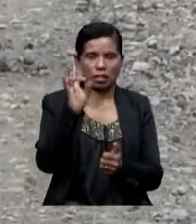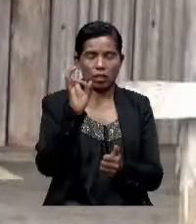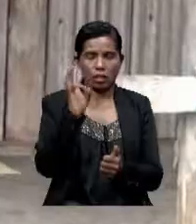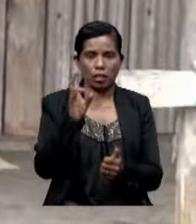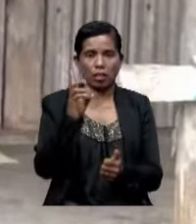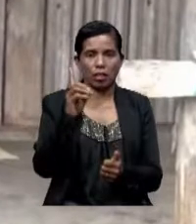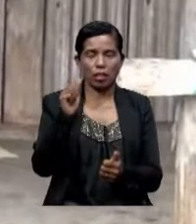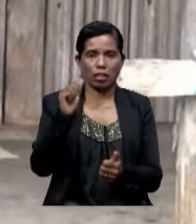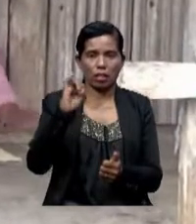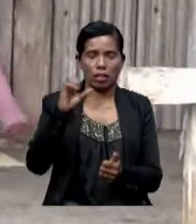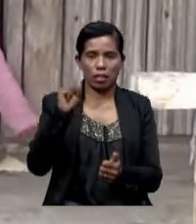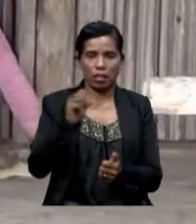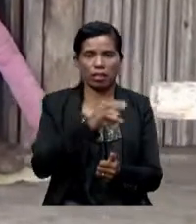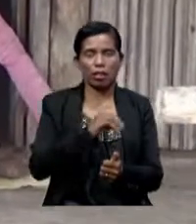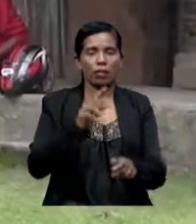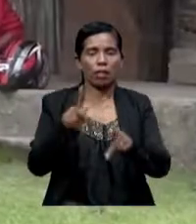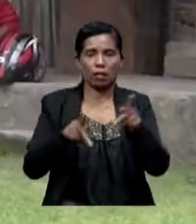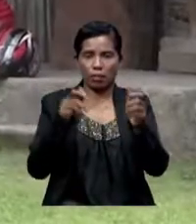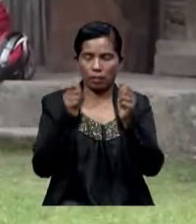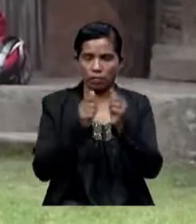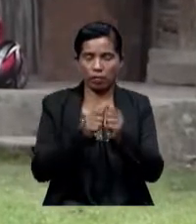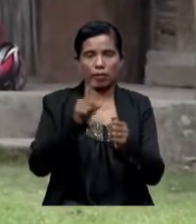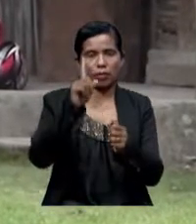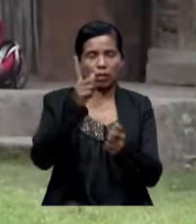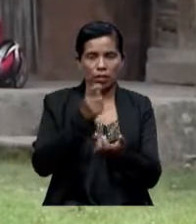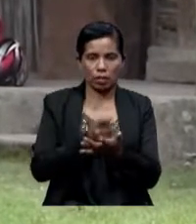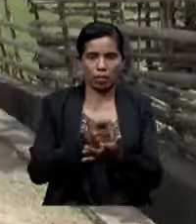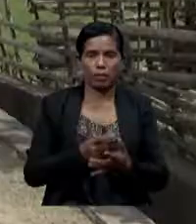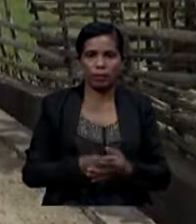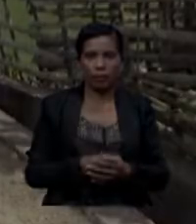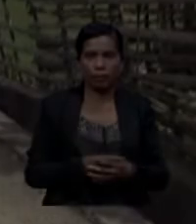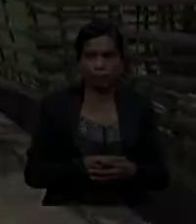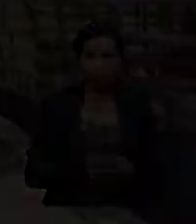dais gazolo ho populasaun rihun ida resen Abraung Amral Jemen.